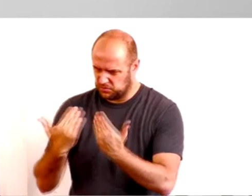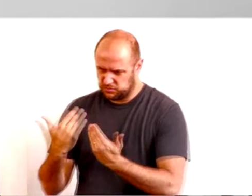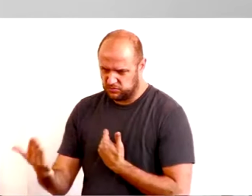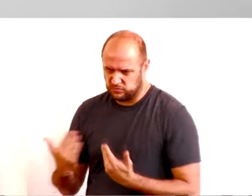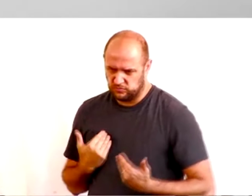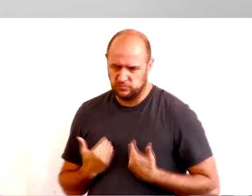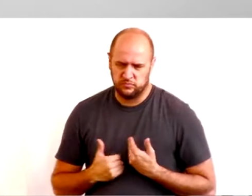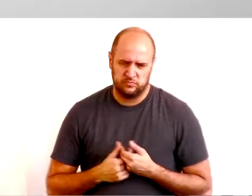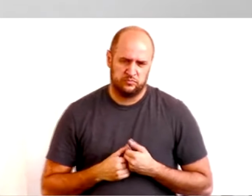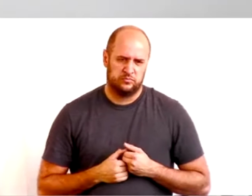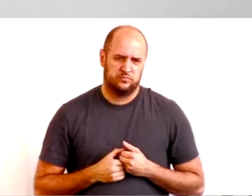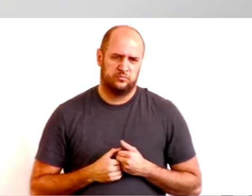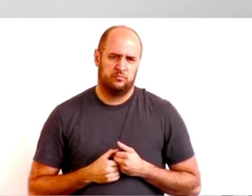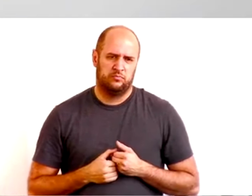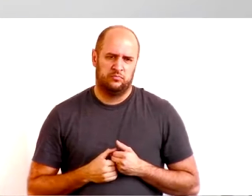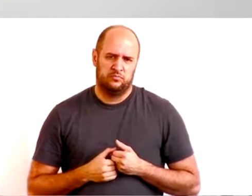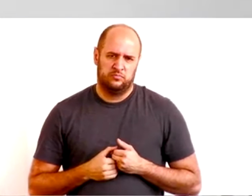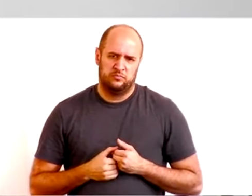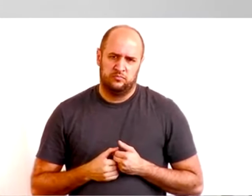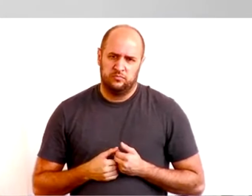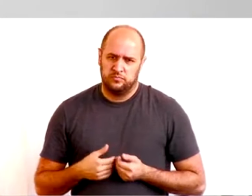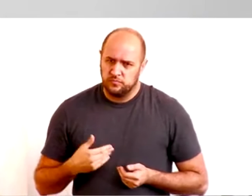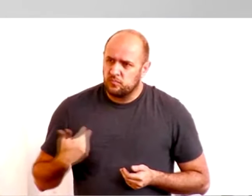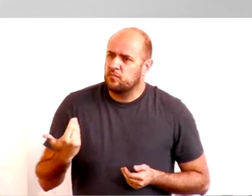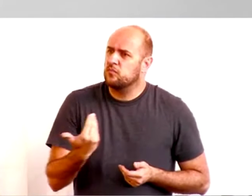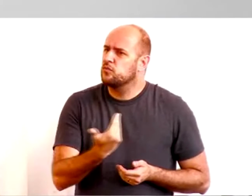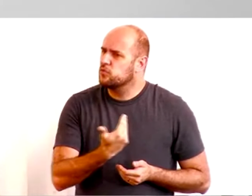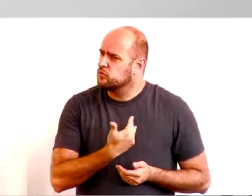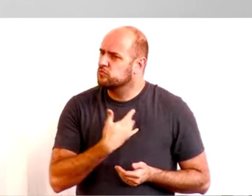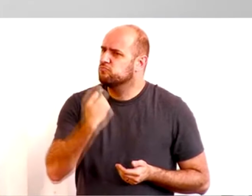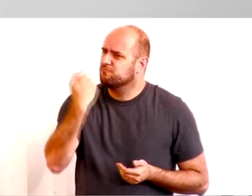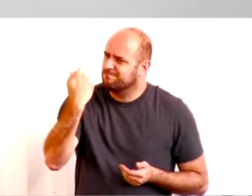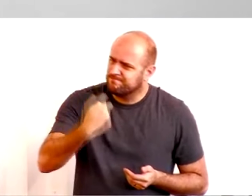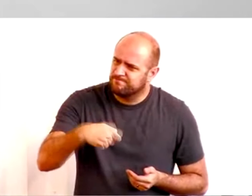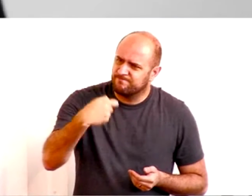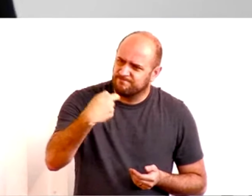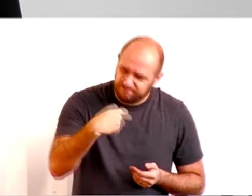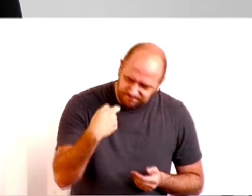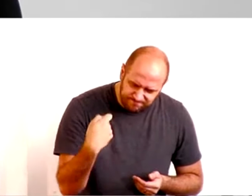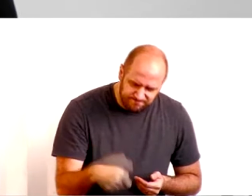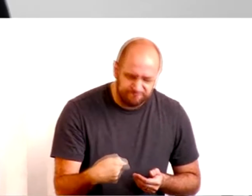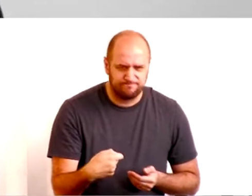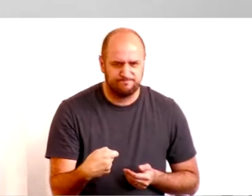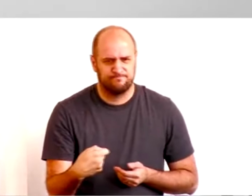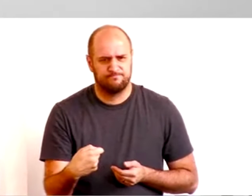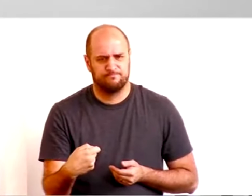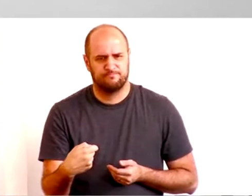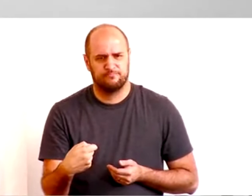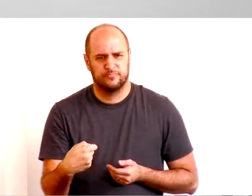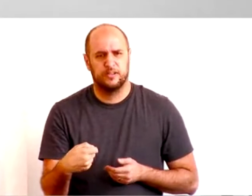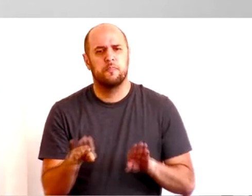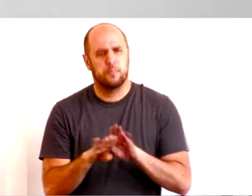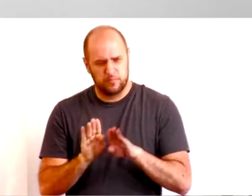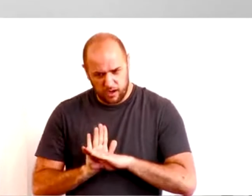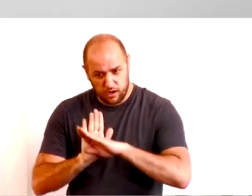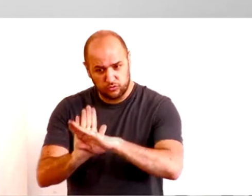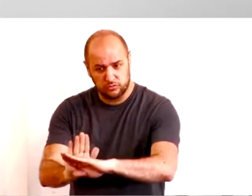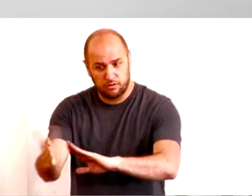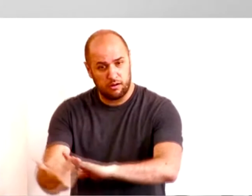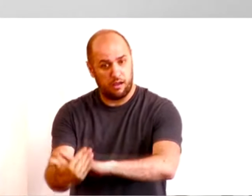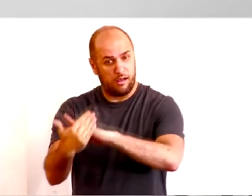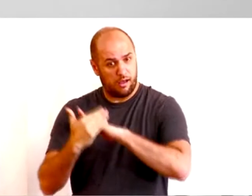Somos tanto necessitados como necessários na vida um do outro,